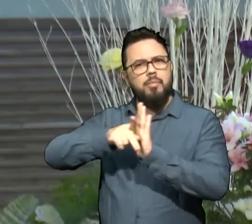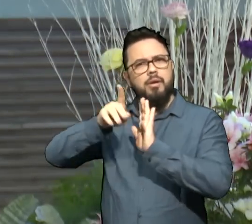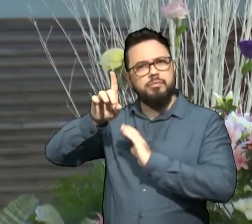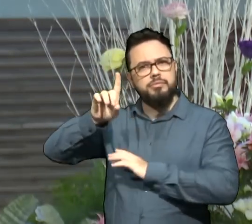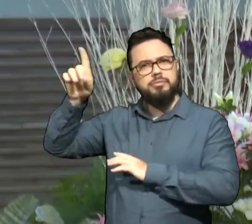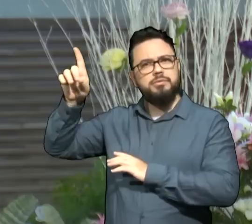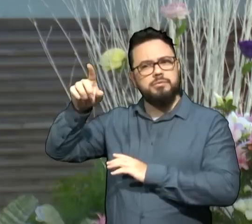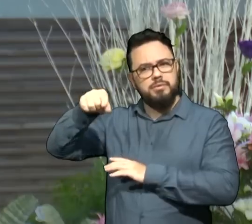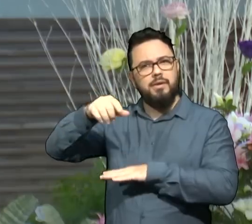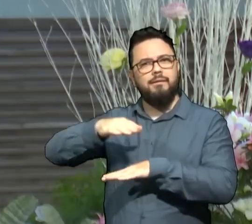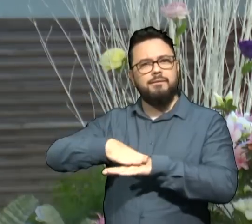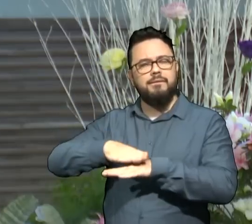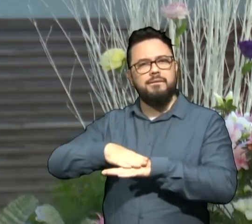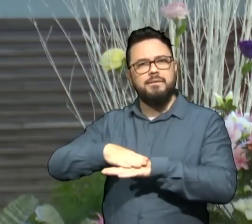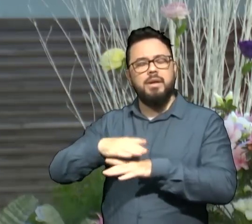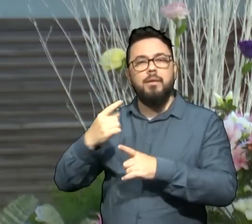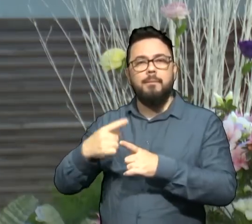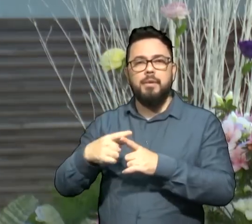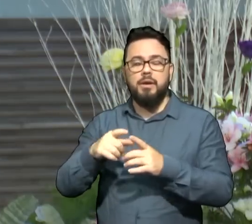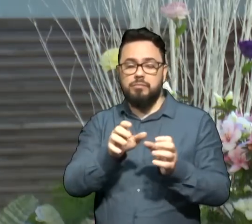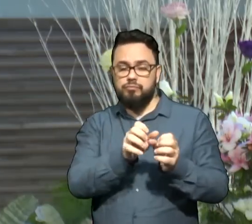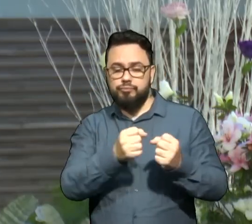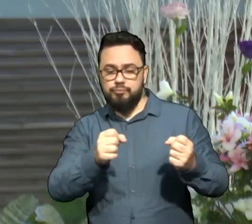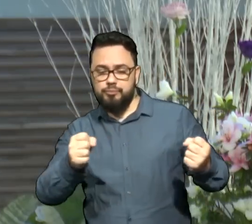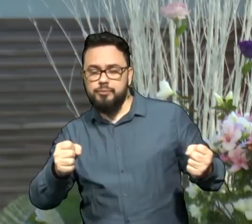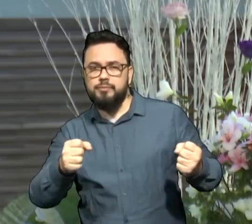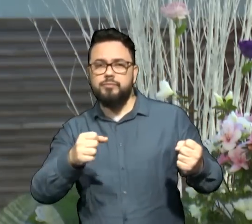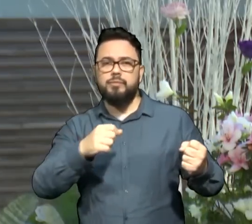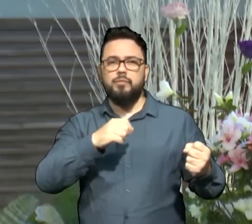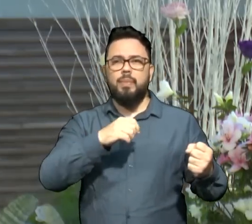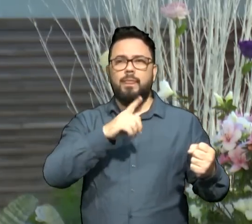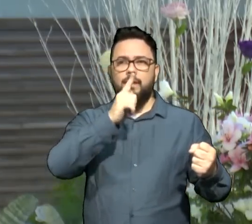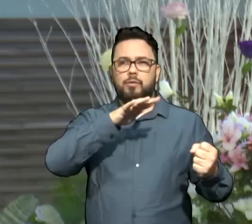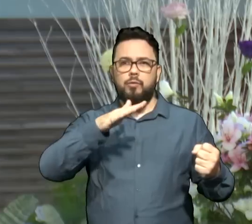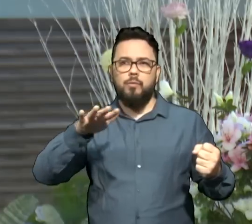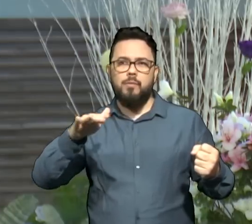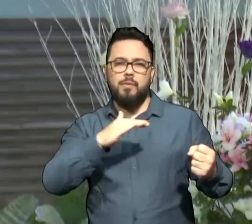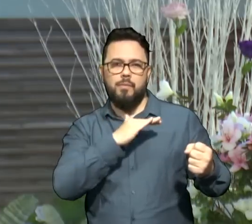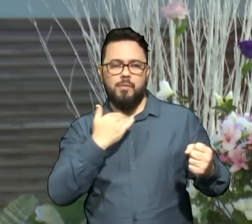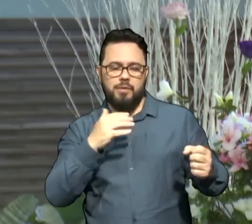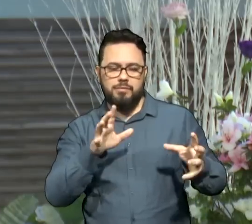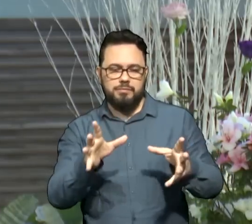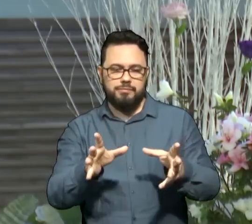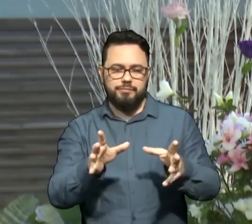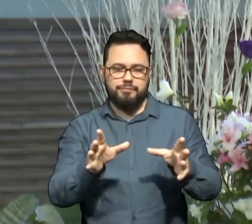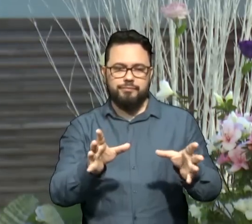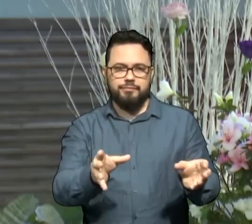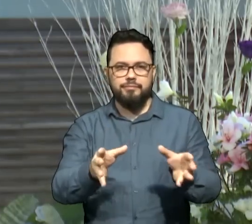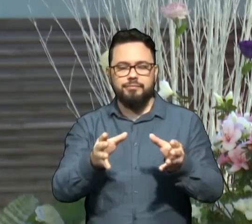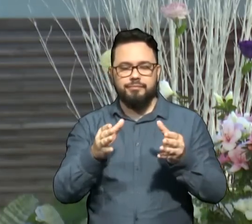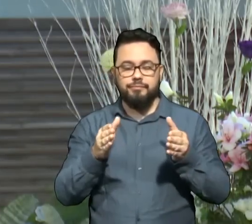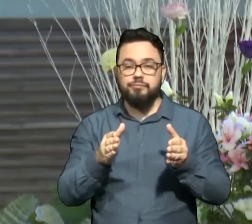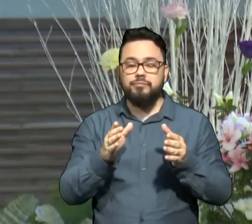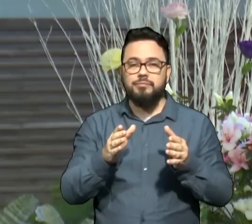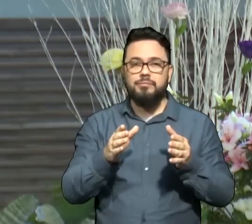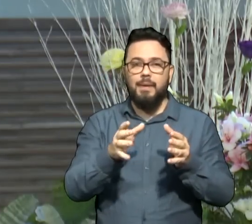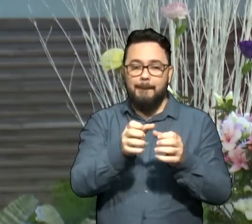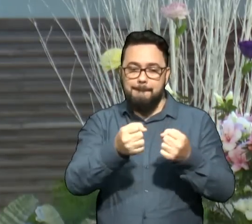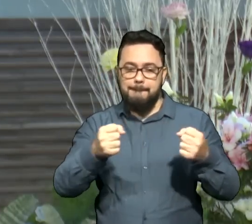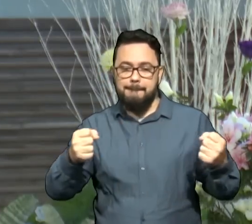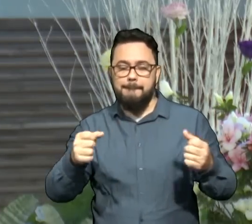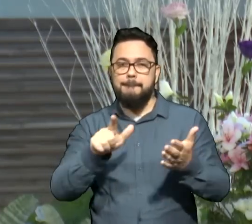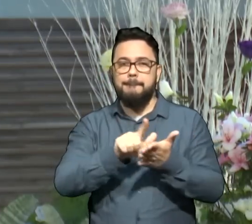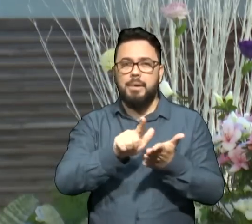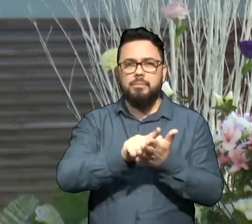havia nos manuscritos do Mar Morto para quem não sabe eu vou colocar uma notinha de rodapé aqui os manuscritos do Mar Morto S cópias da